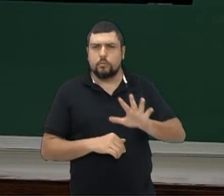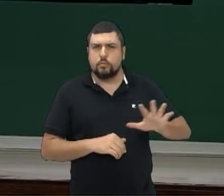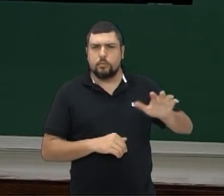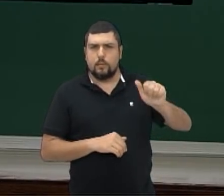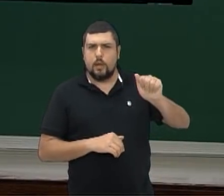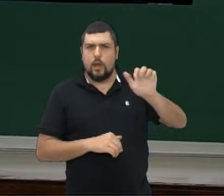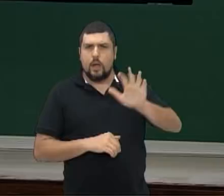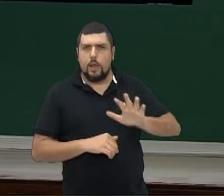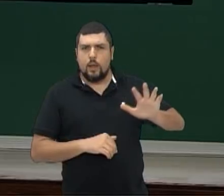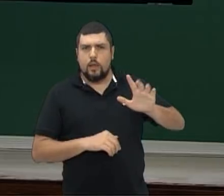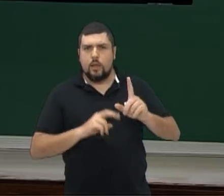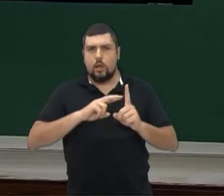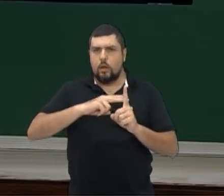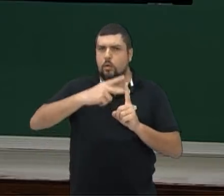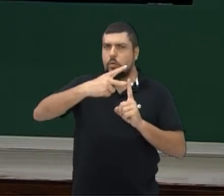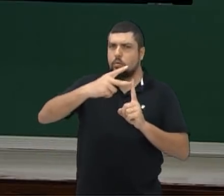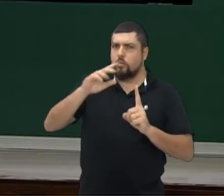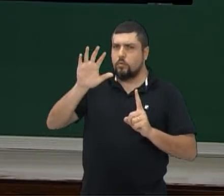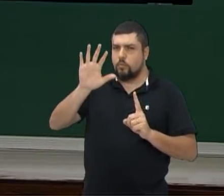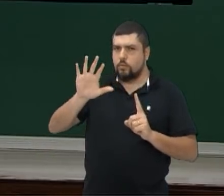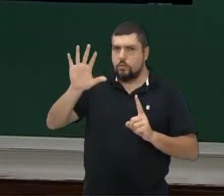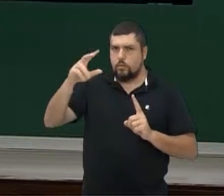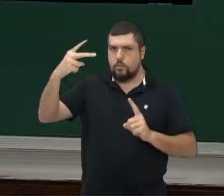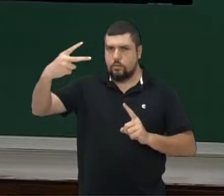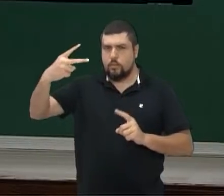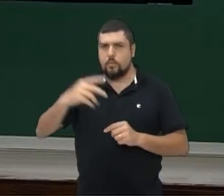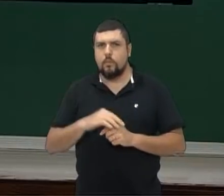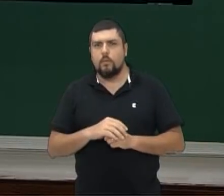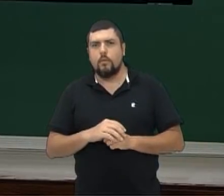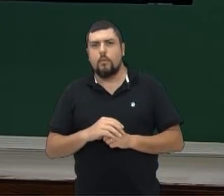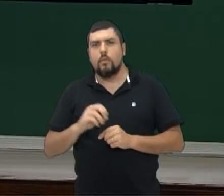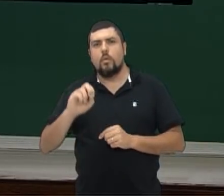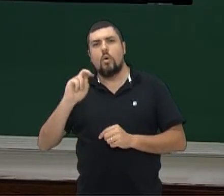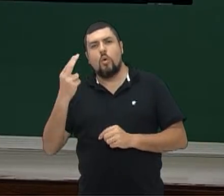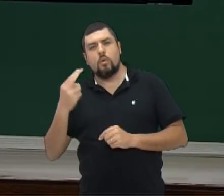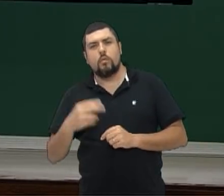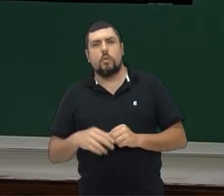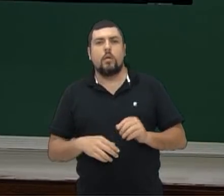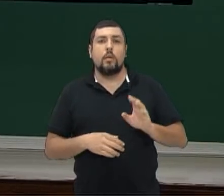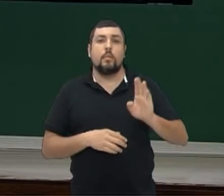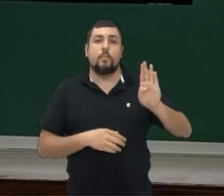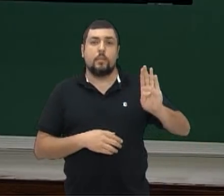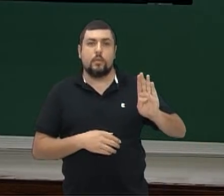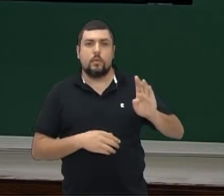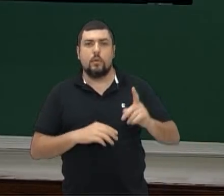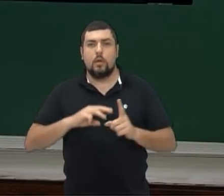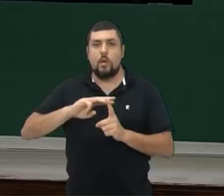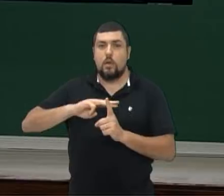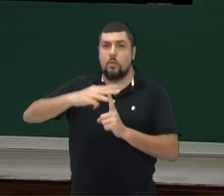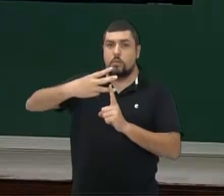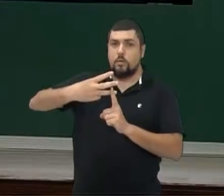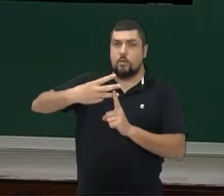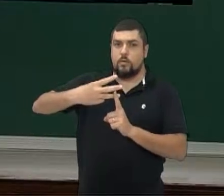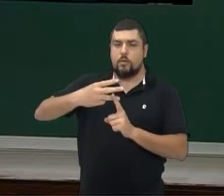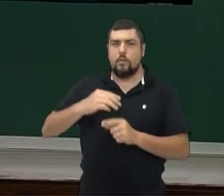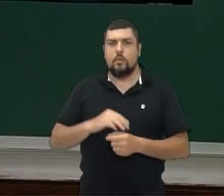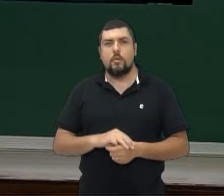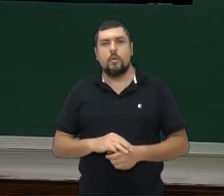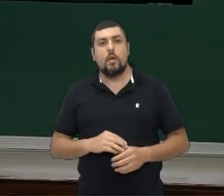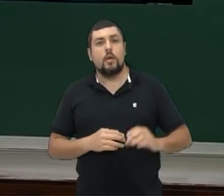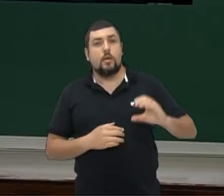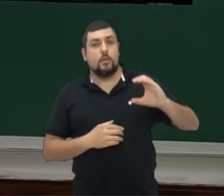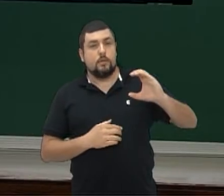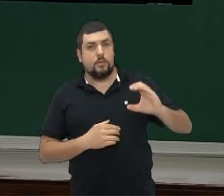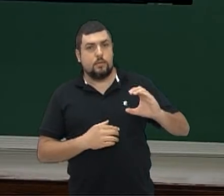da área da figura 2, ou a letra B, o triplo da área da figura 2, a letra